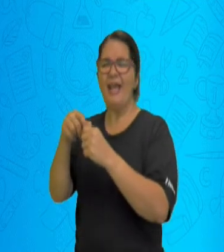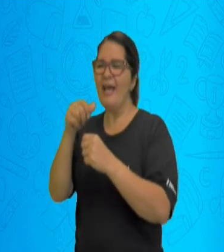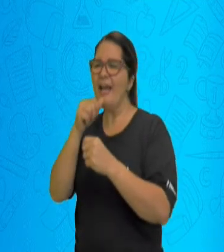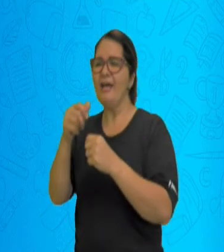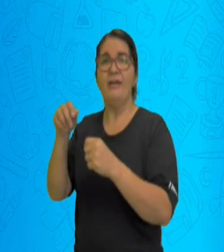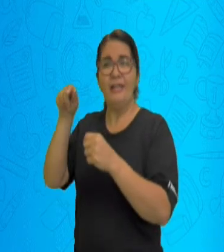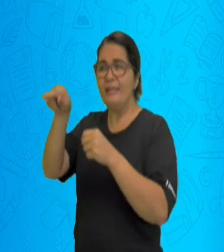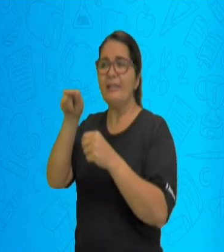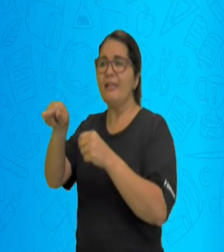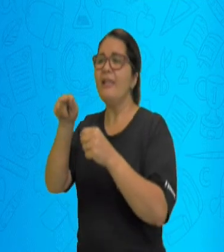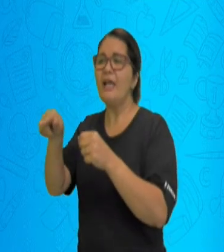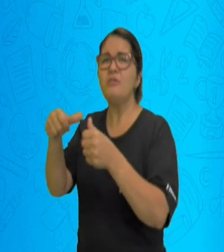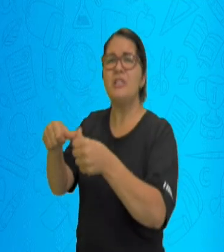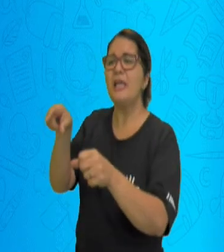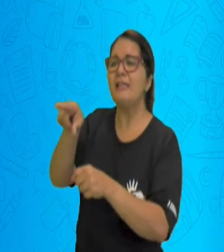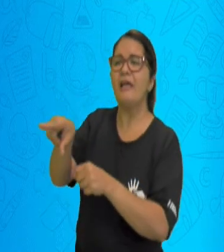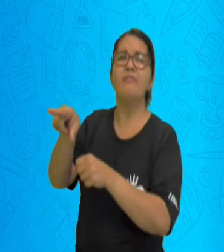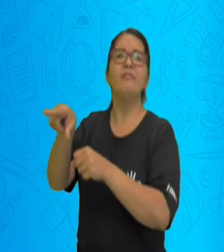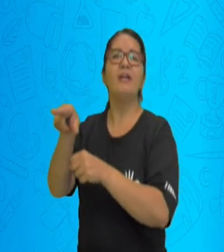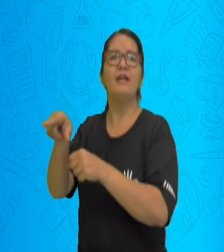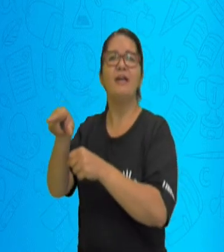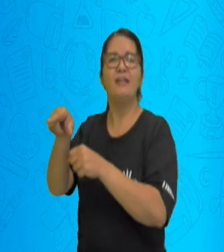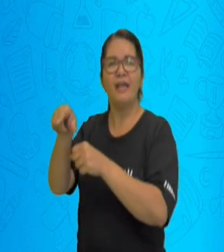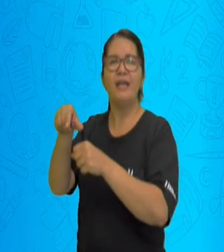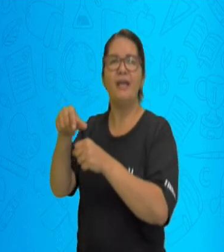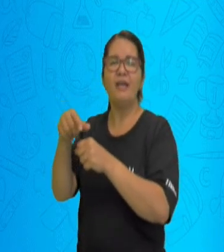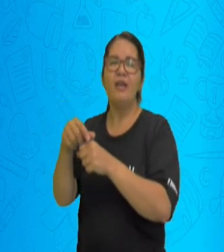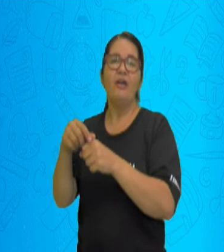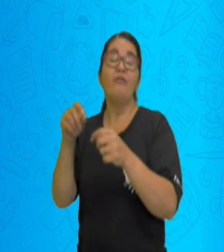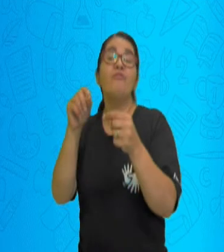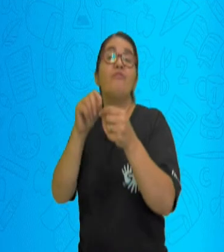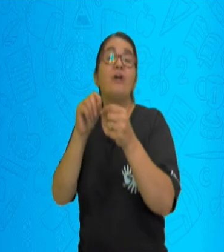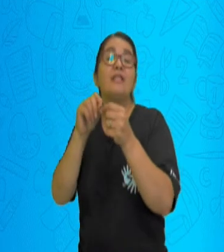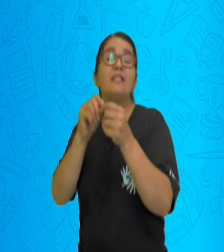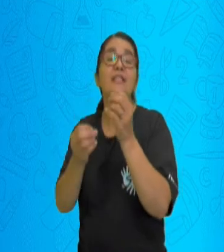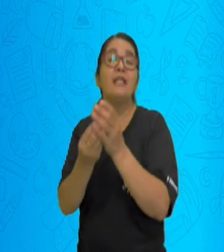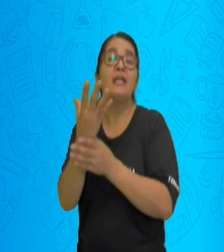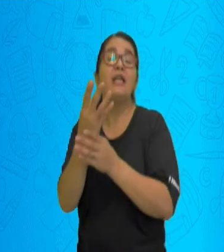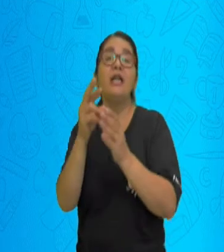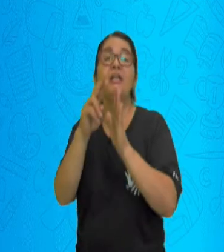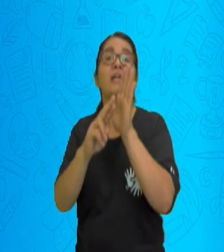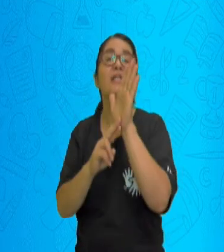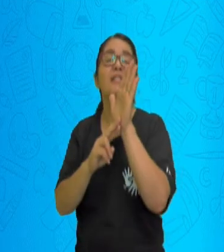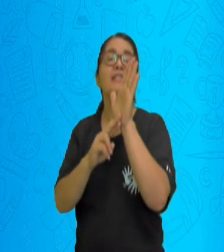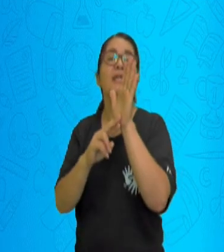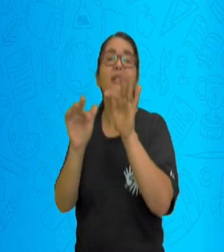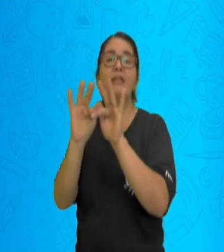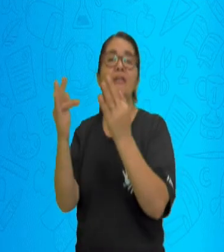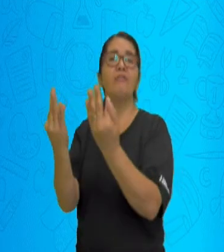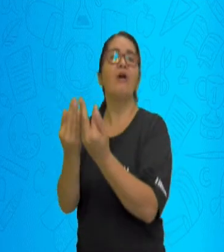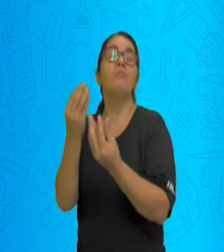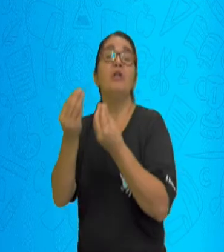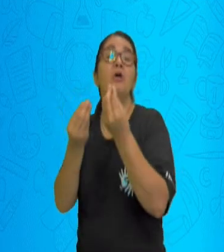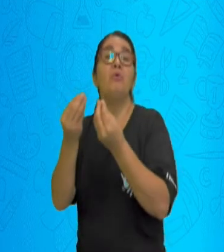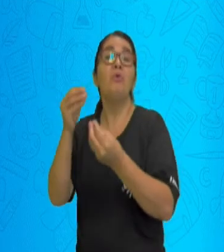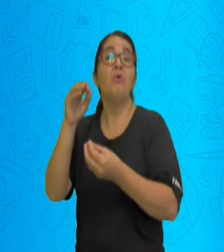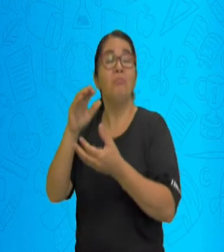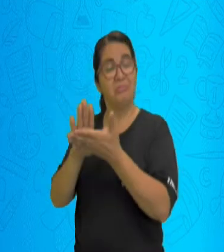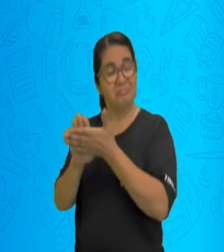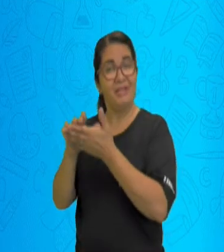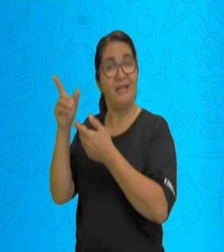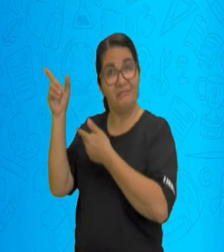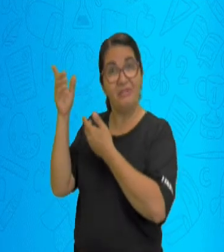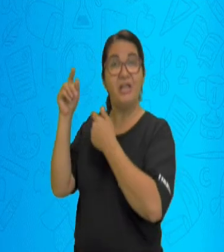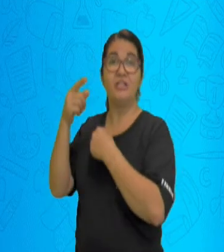preparando a famosa receita da família. Observaram? estava. Como que a gente utiliza no dia a dia, não é